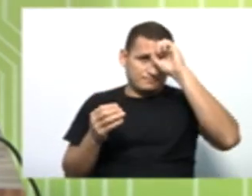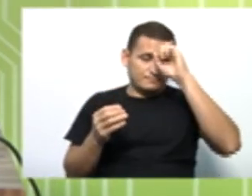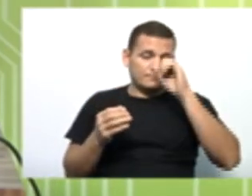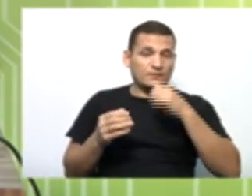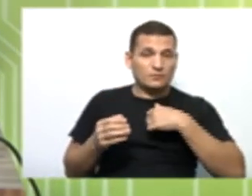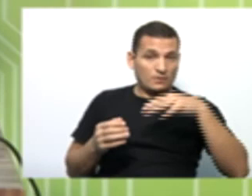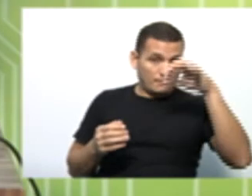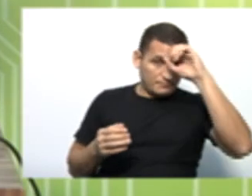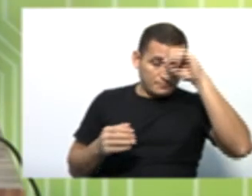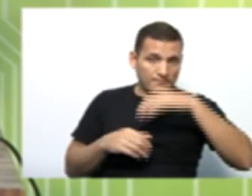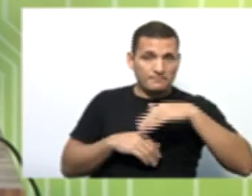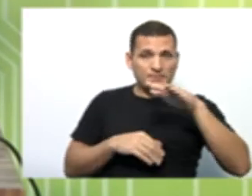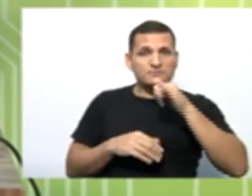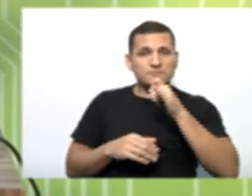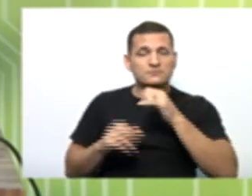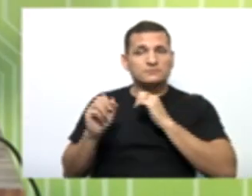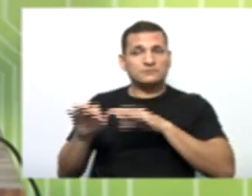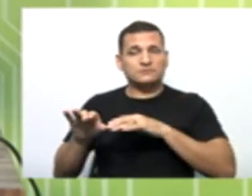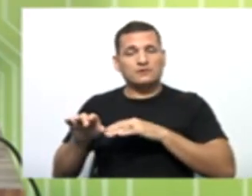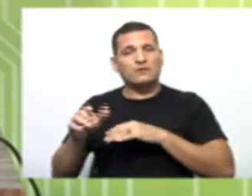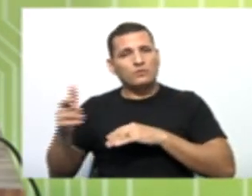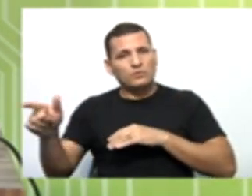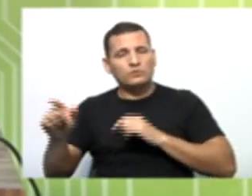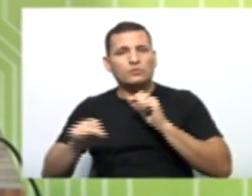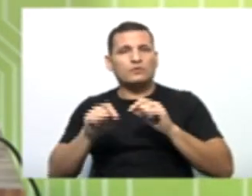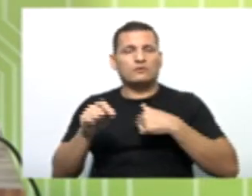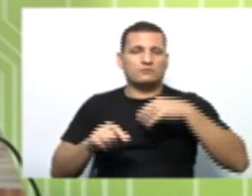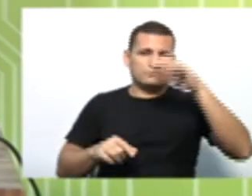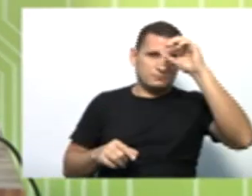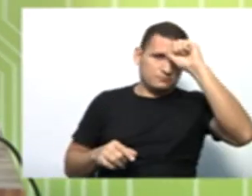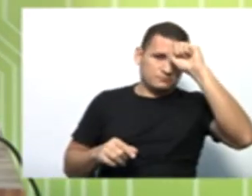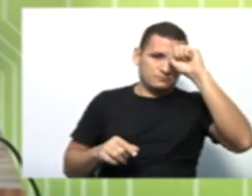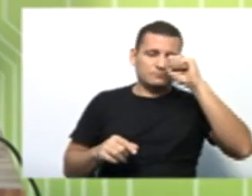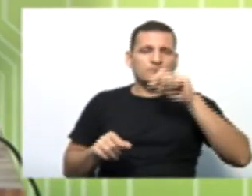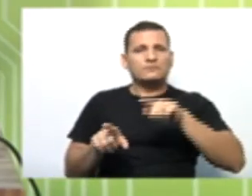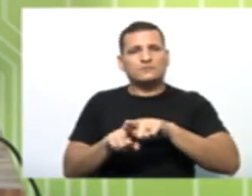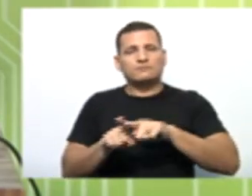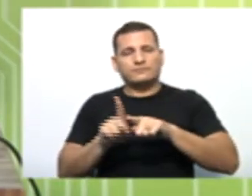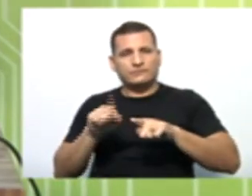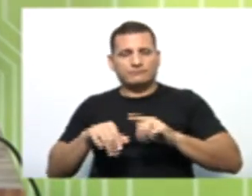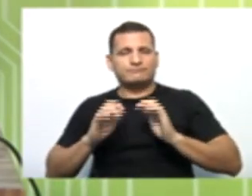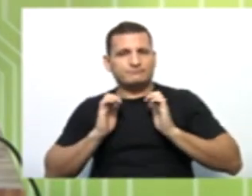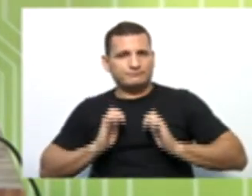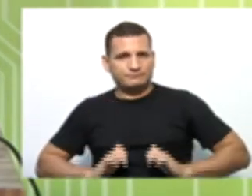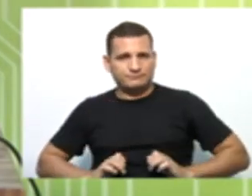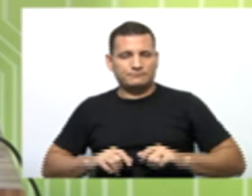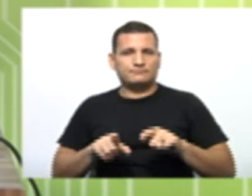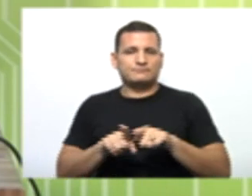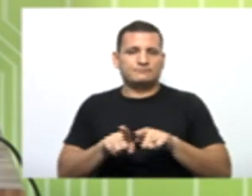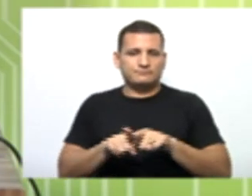quando eu busco ensinar ao outro aquilo que eu aprendi, e também é uma conduta ética